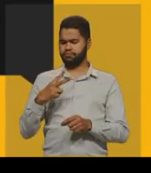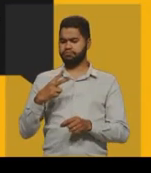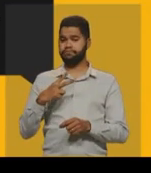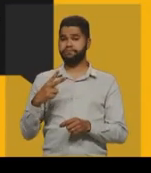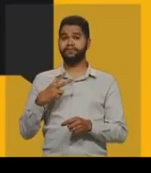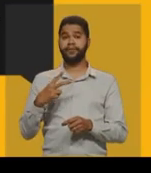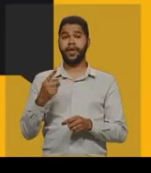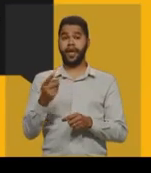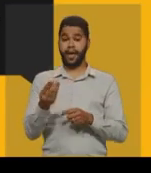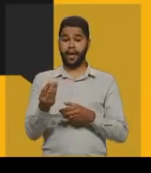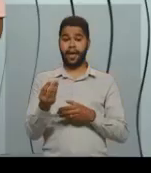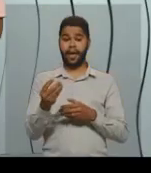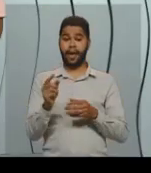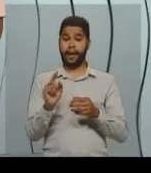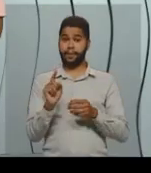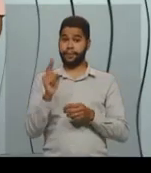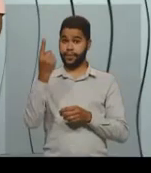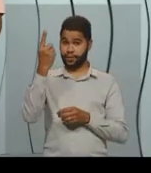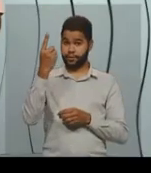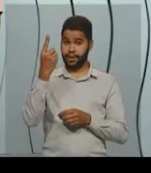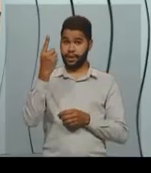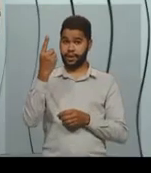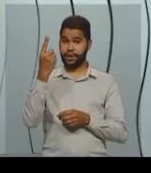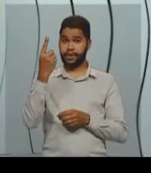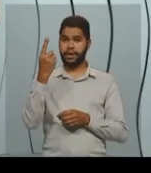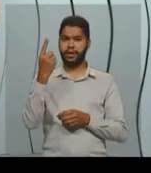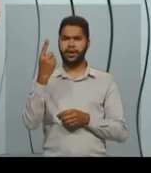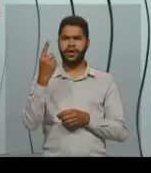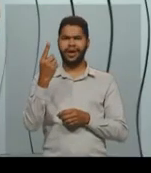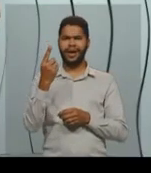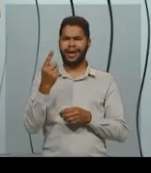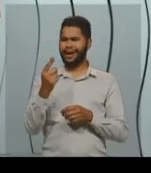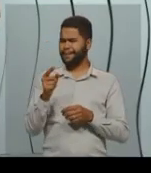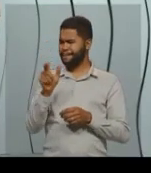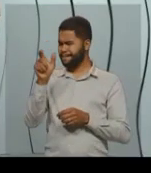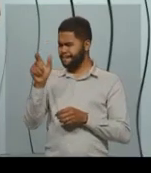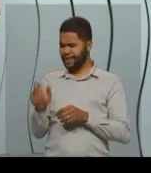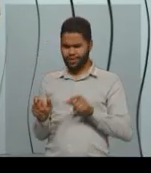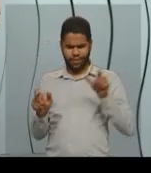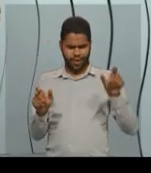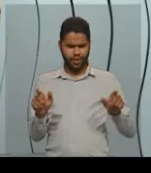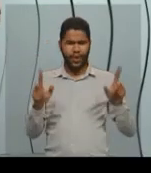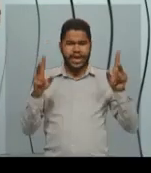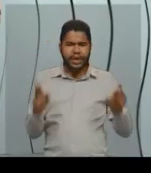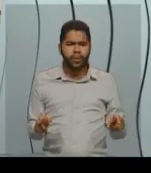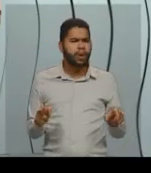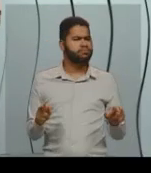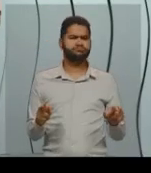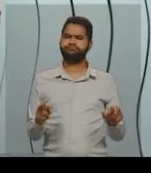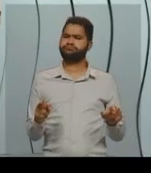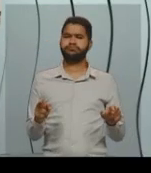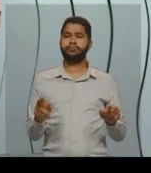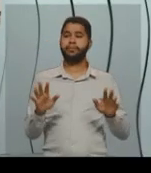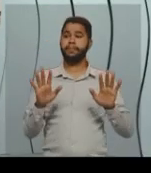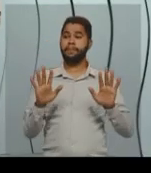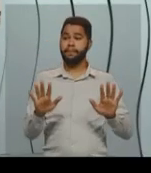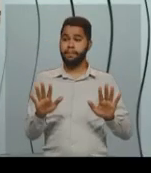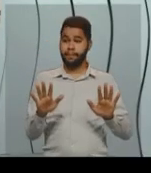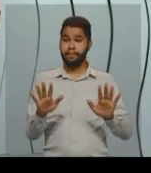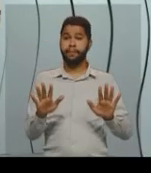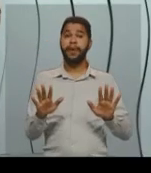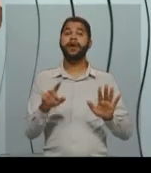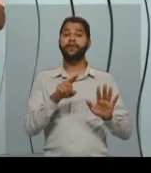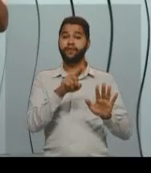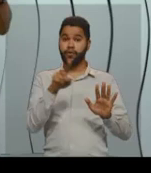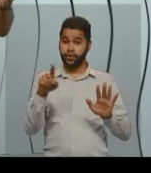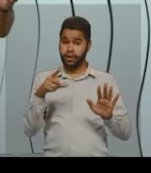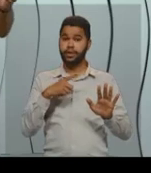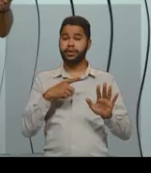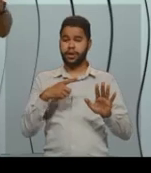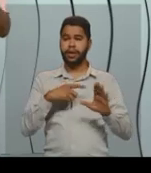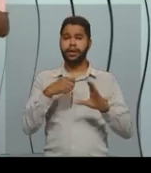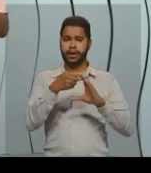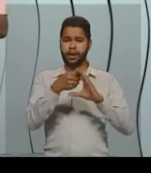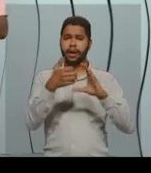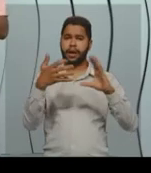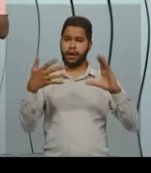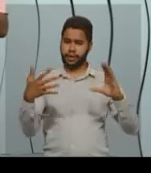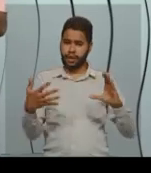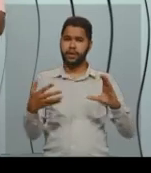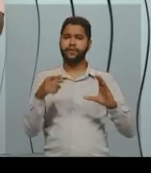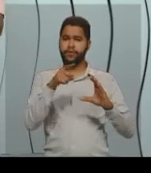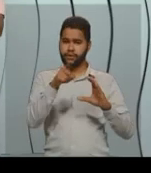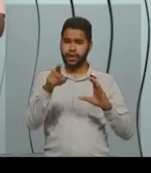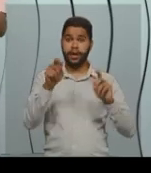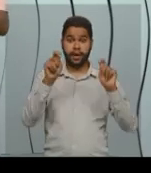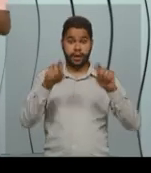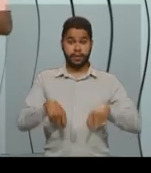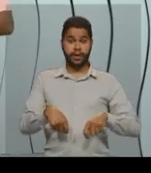sua substância primeira, ou seja, ninguém é igual a você, mas você possui características que outras pessoas têm. Você tem a